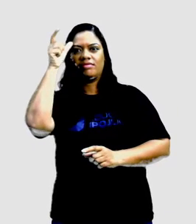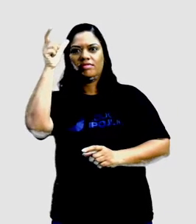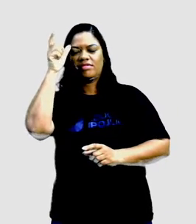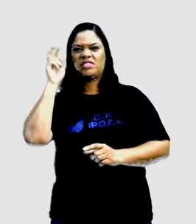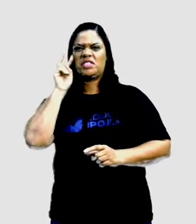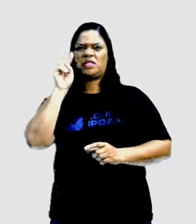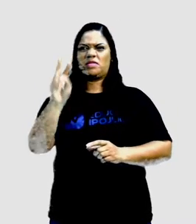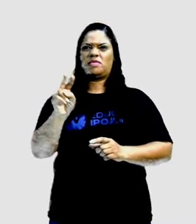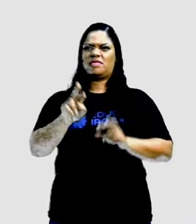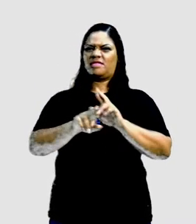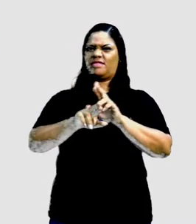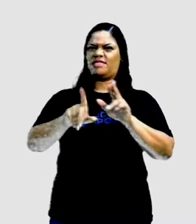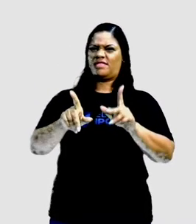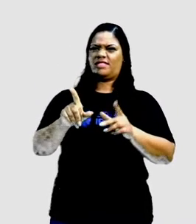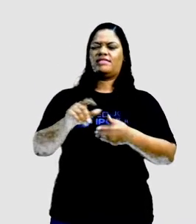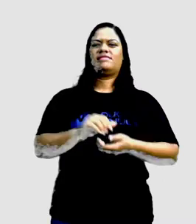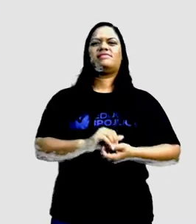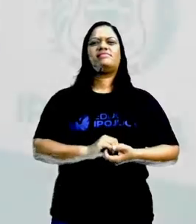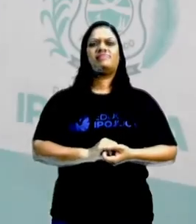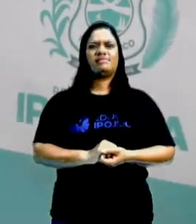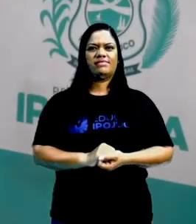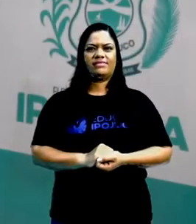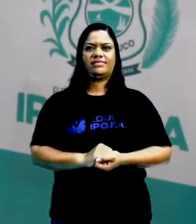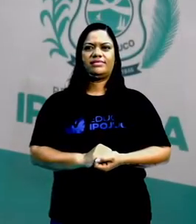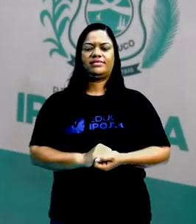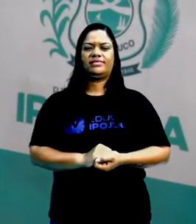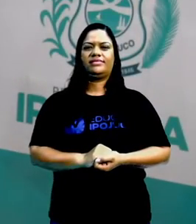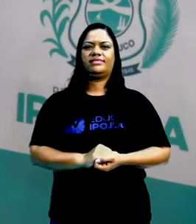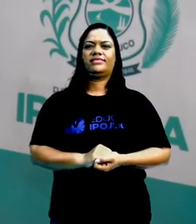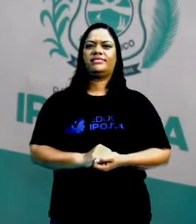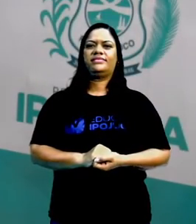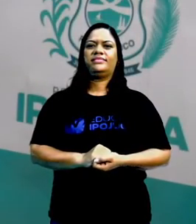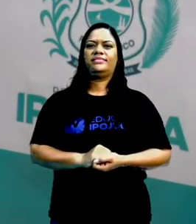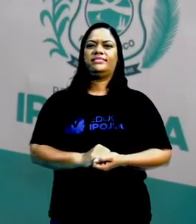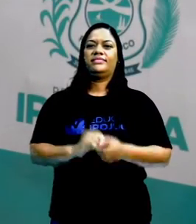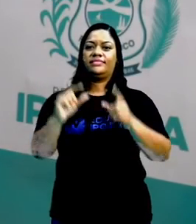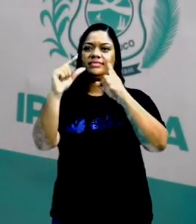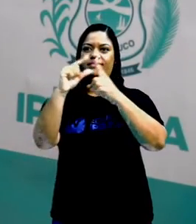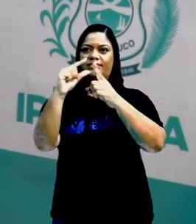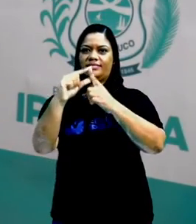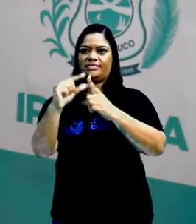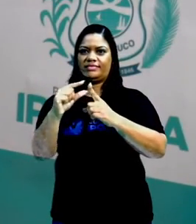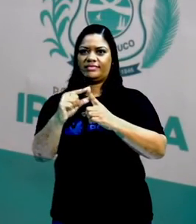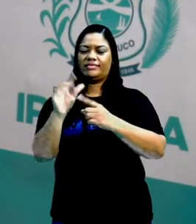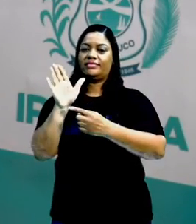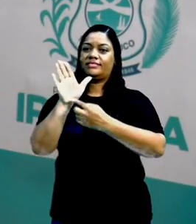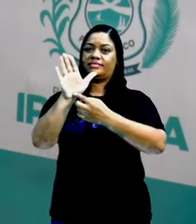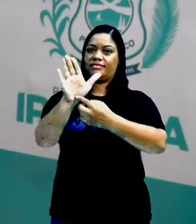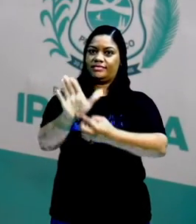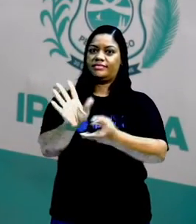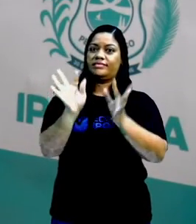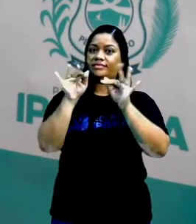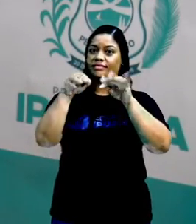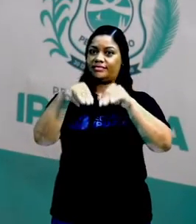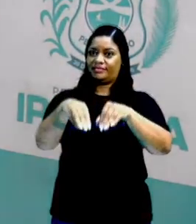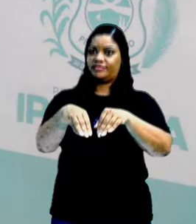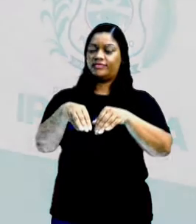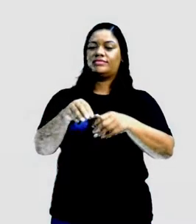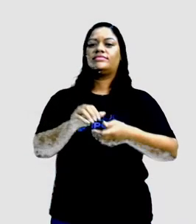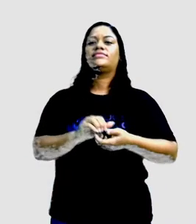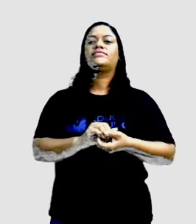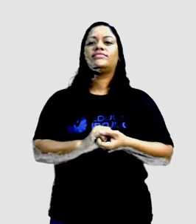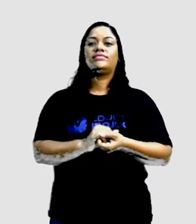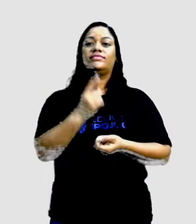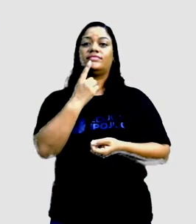no meio que eu não sou recheio. Então veja que aí, não é, as palavras que aparecem aqui com o finalzinho